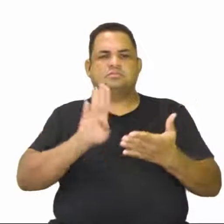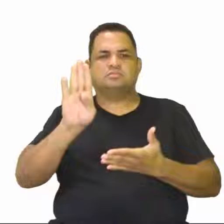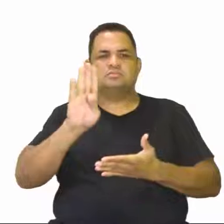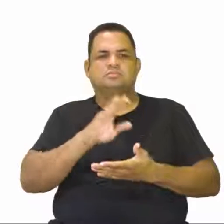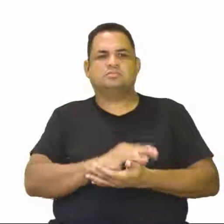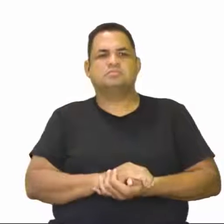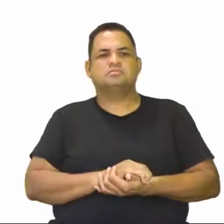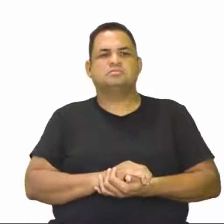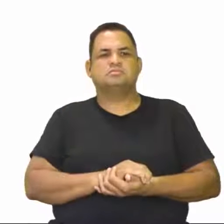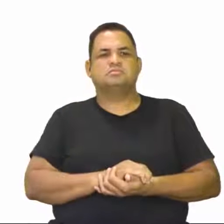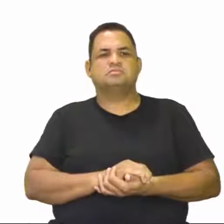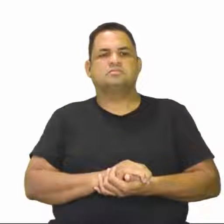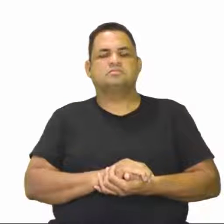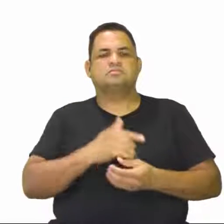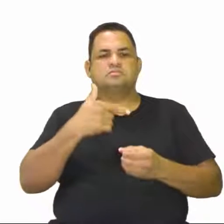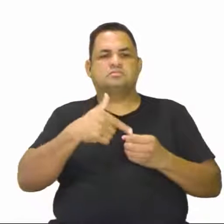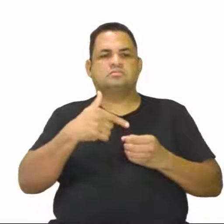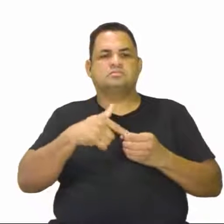que ficou?